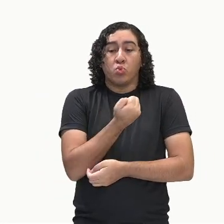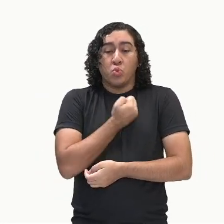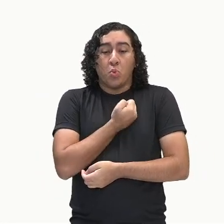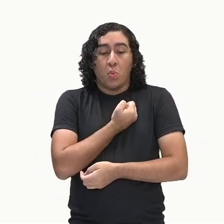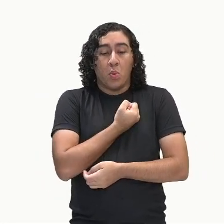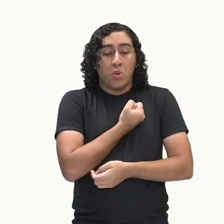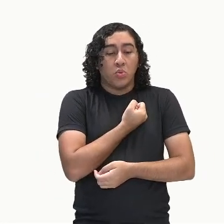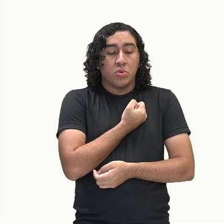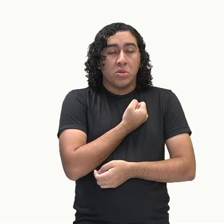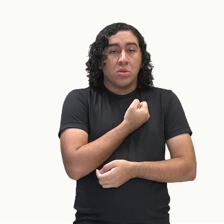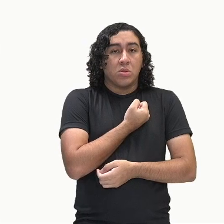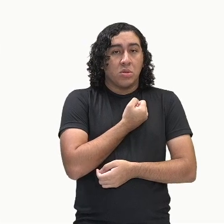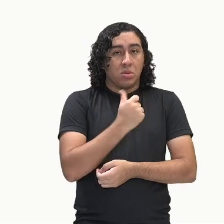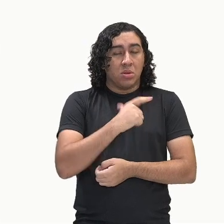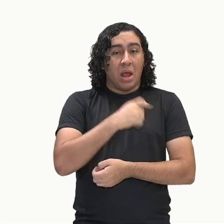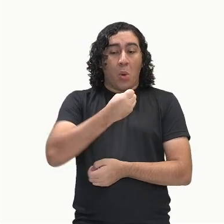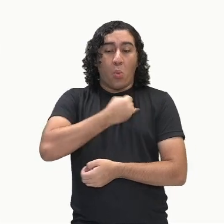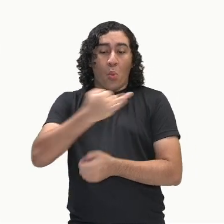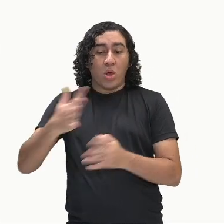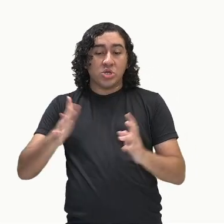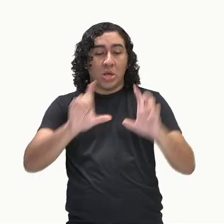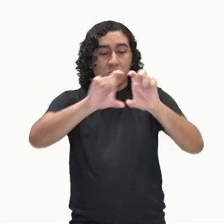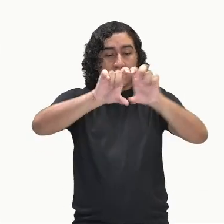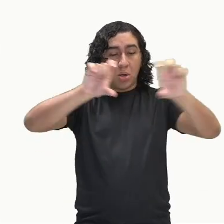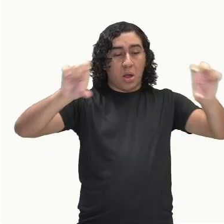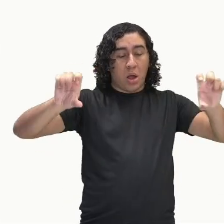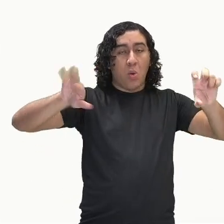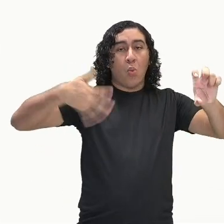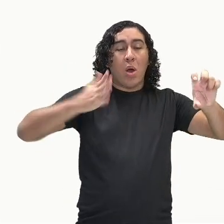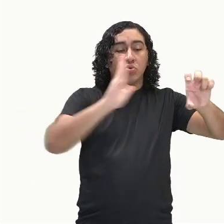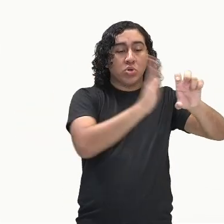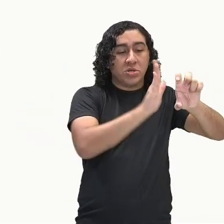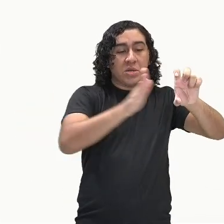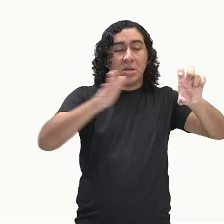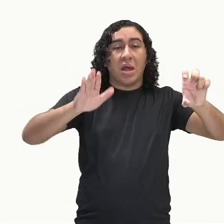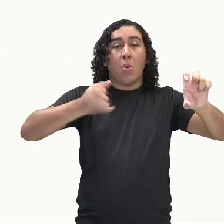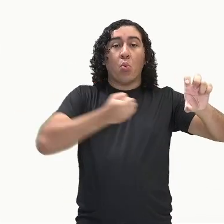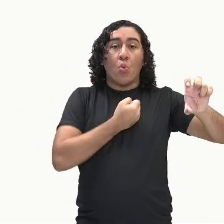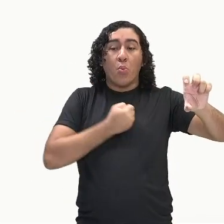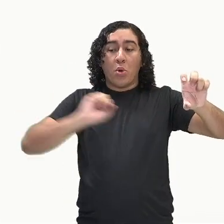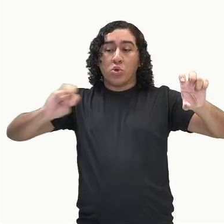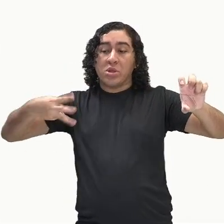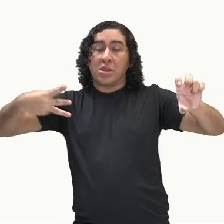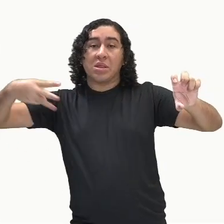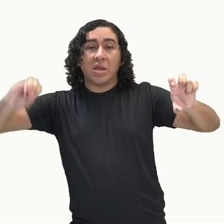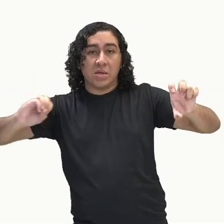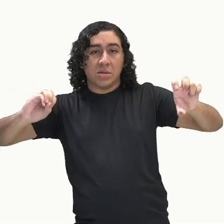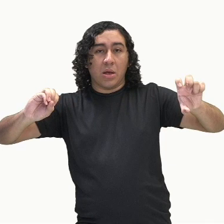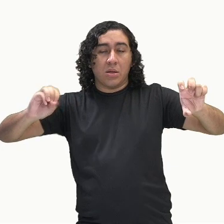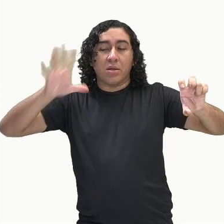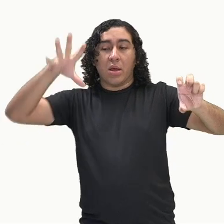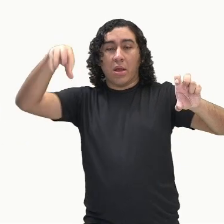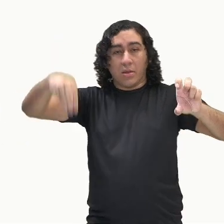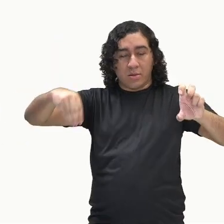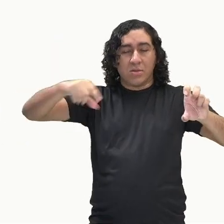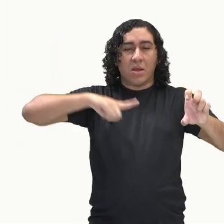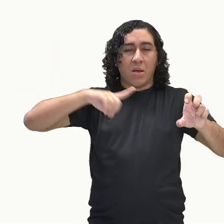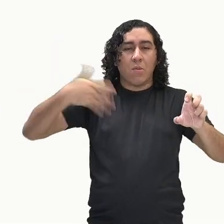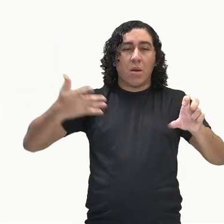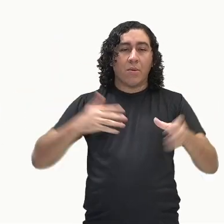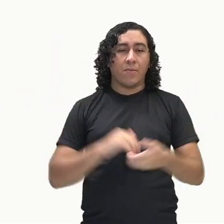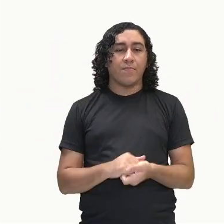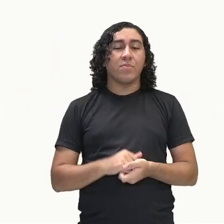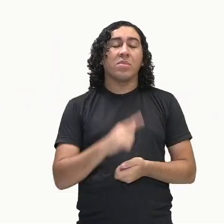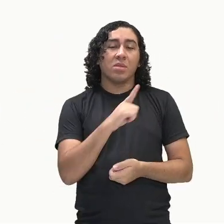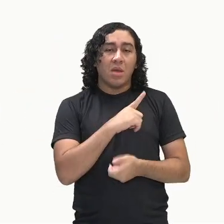da progressão aritmética? Veja, eu tenho aqui A1, tenho o